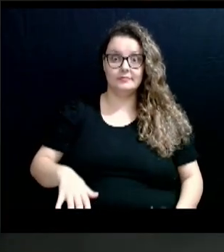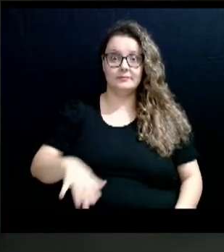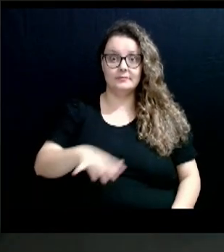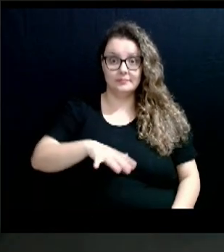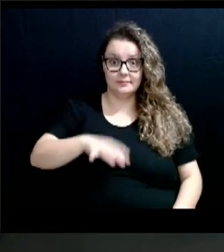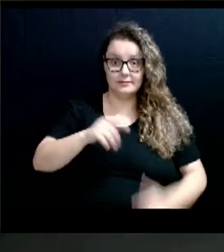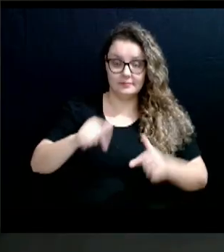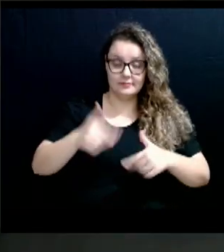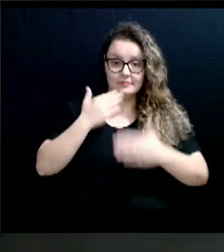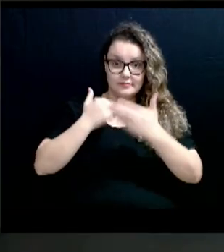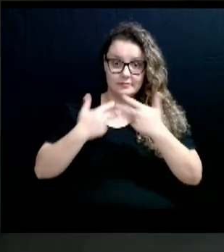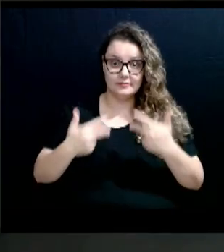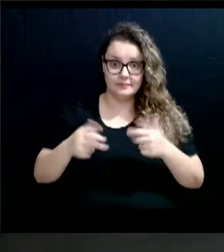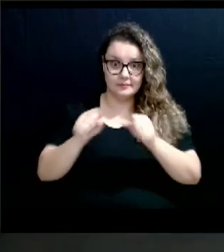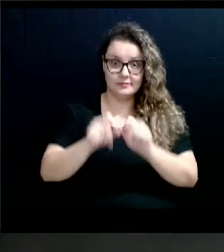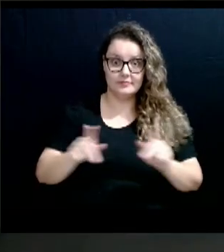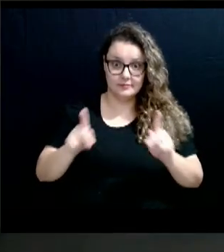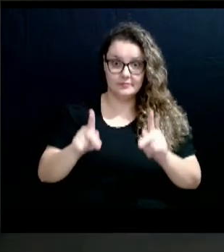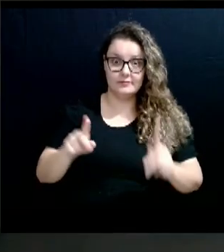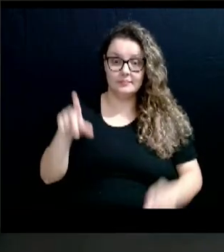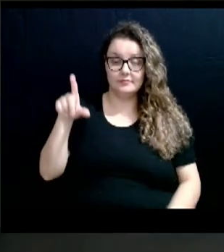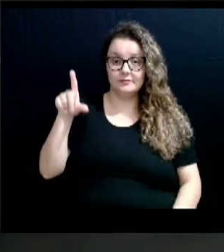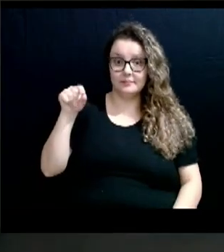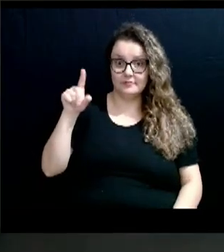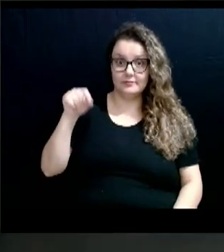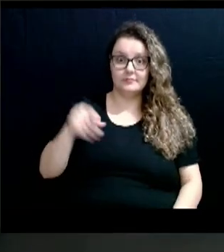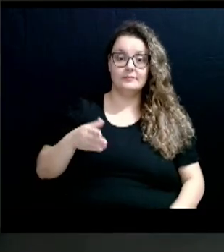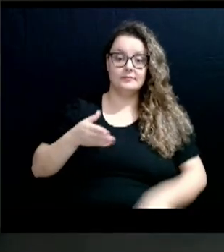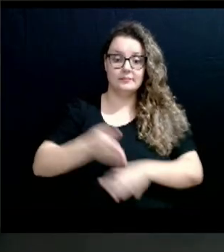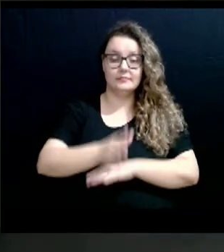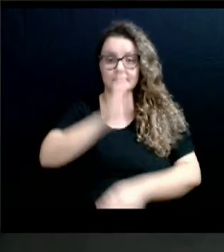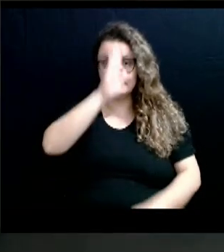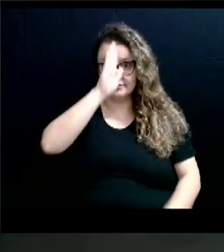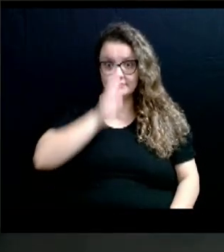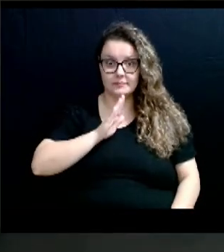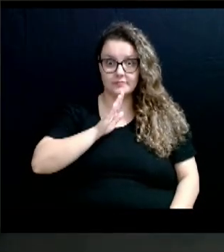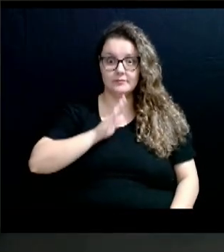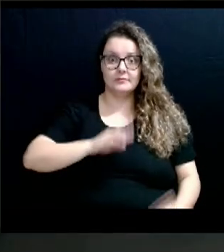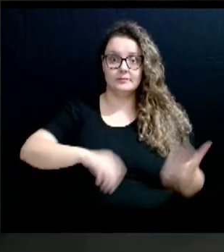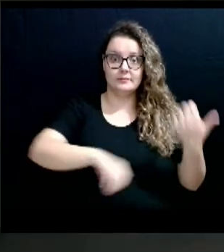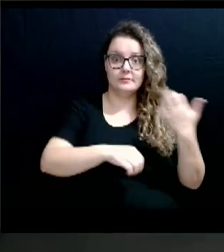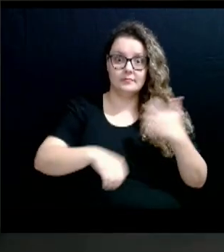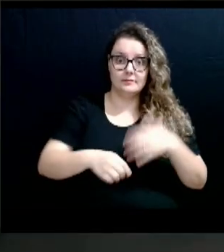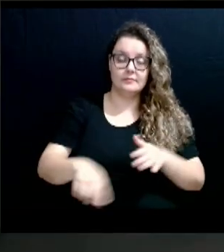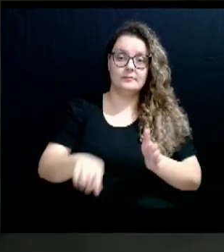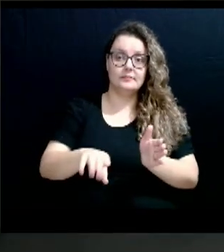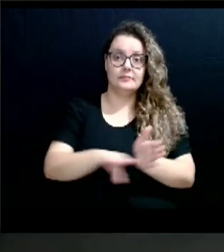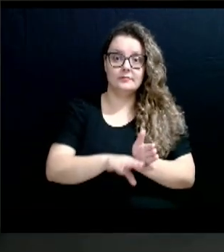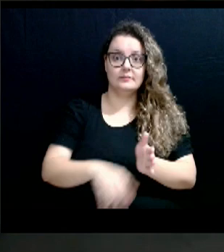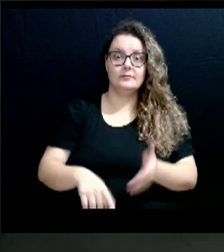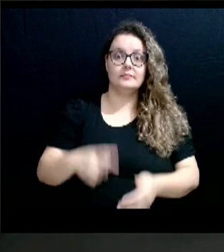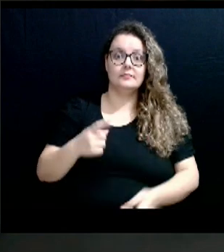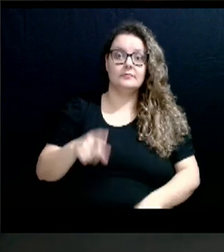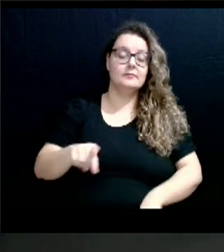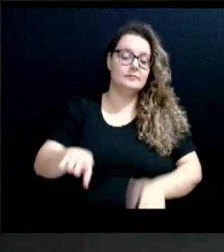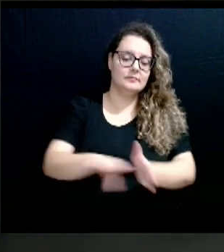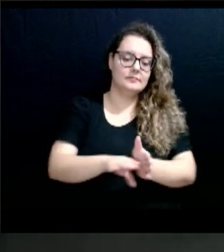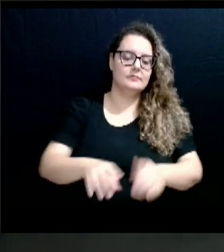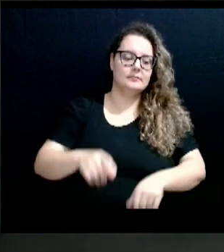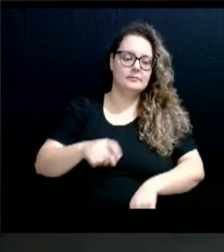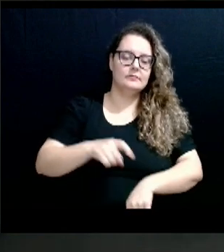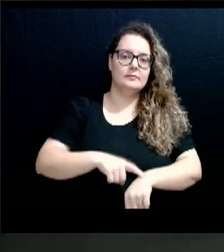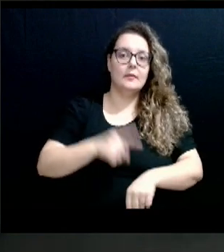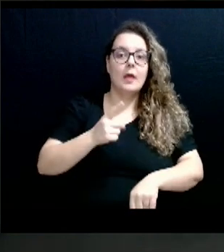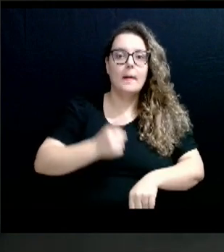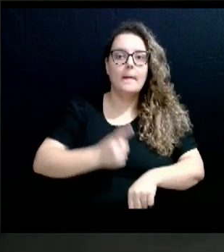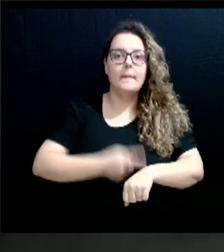do Shopping Parque Dom Pedro, com entrada gratuita. O concerto marca a chegada do Papai Noel e celebra o tema Ursos pelo Mundo,